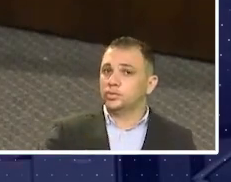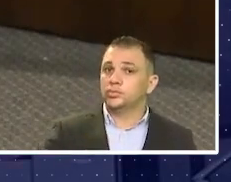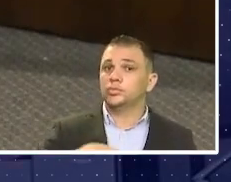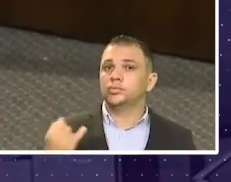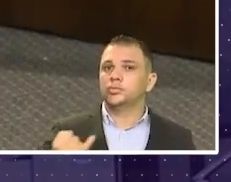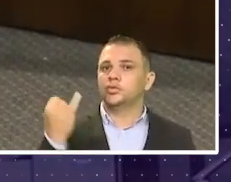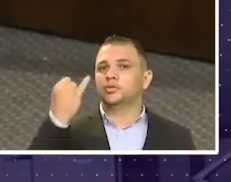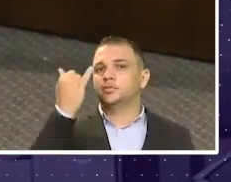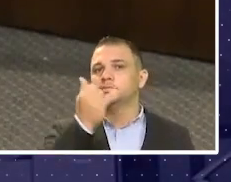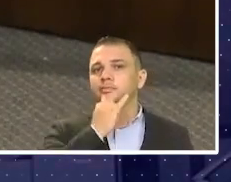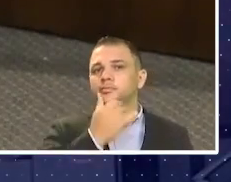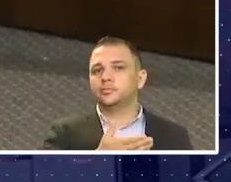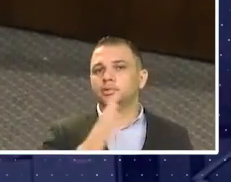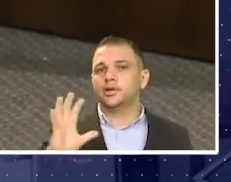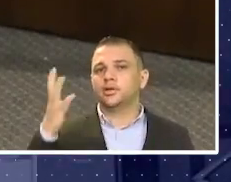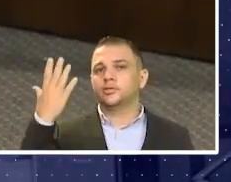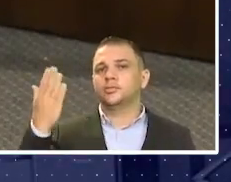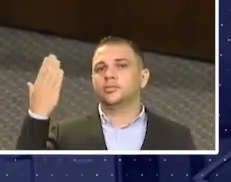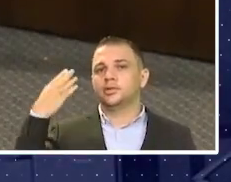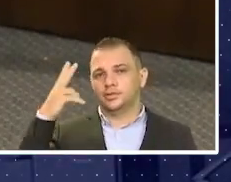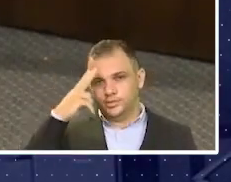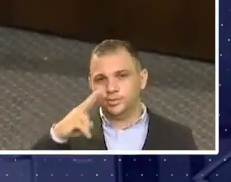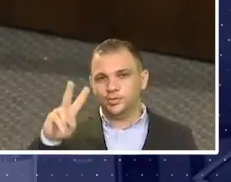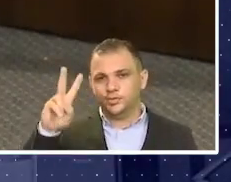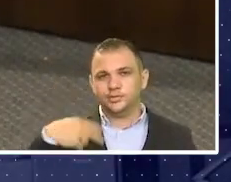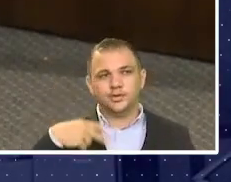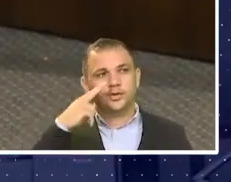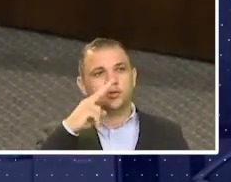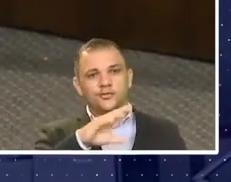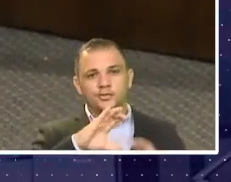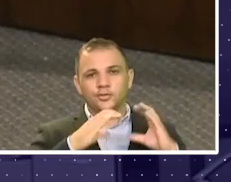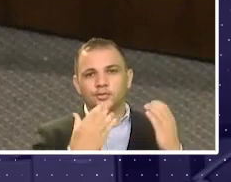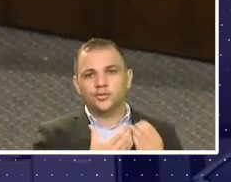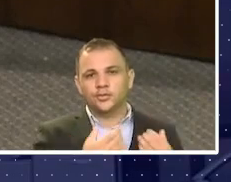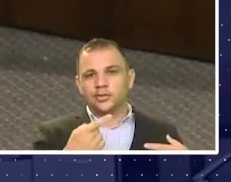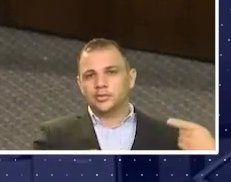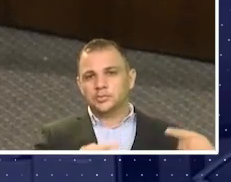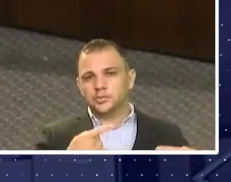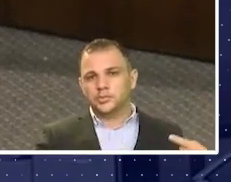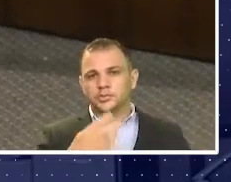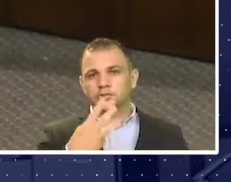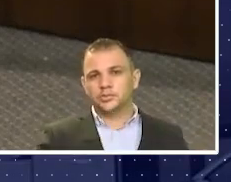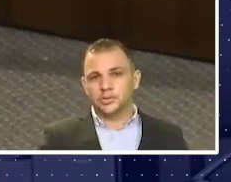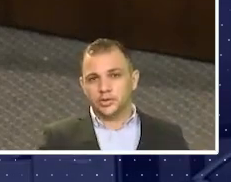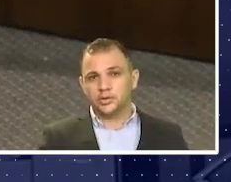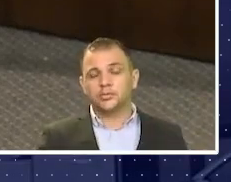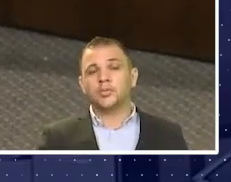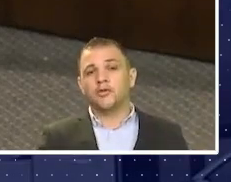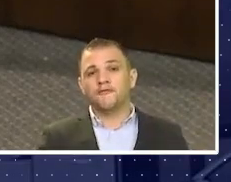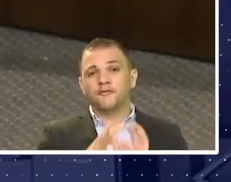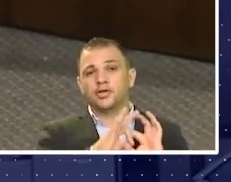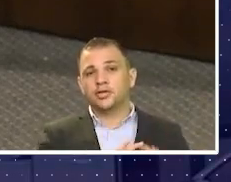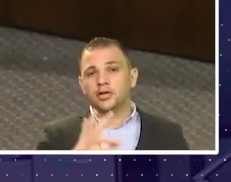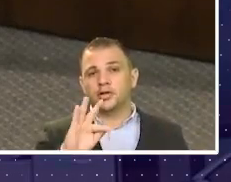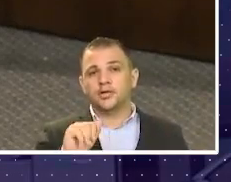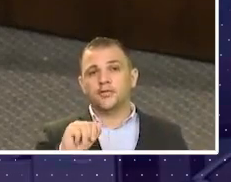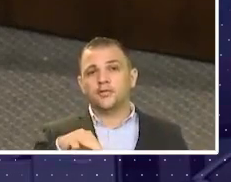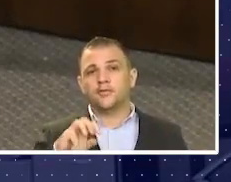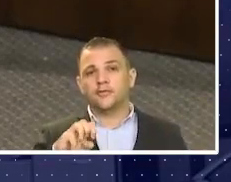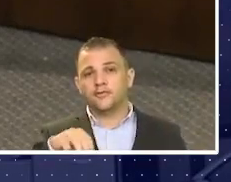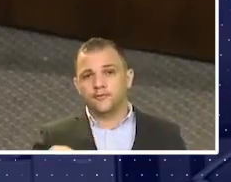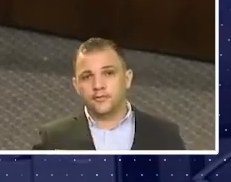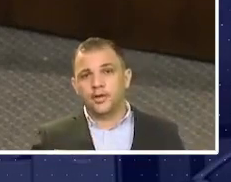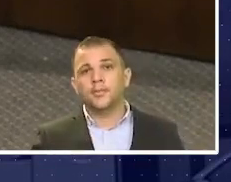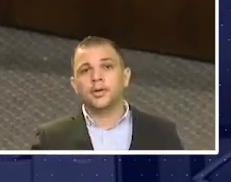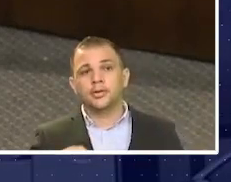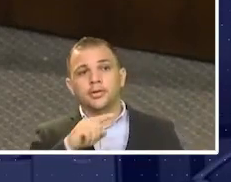o benefício do pagamento de meia-entrada em espetáculos artísticos, culturais e esportivos. A carteira de identificação estudantil